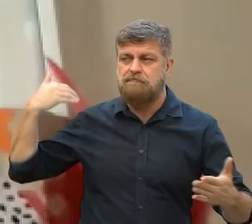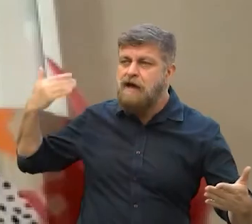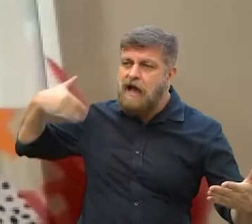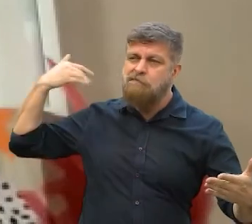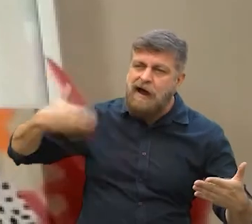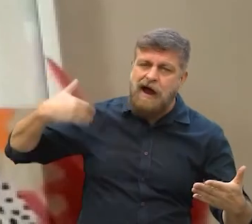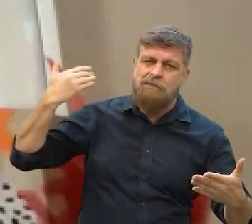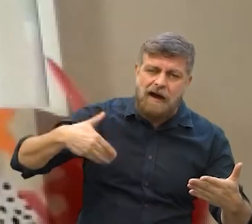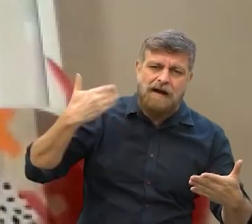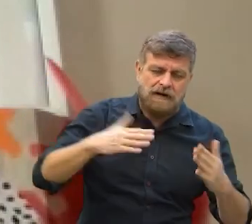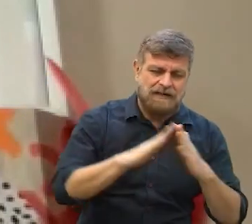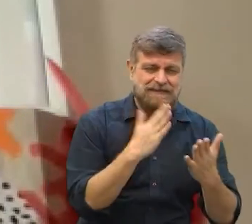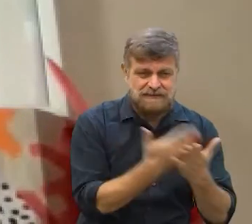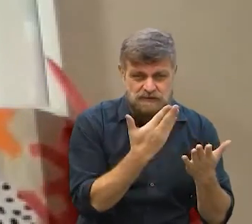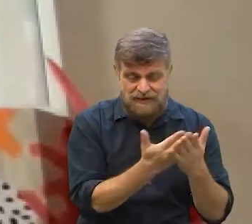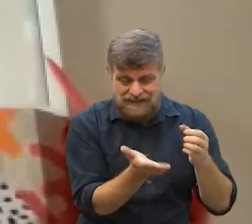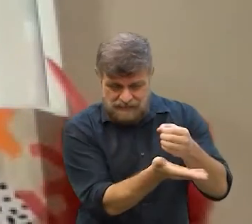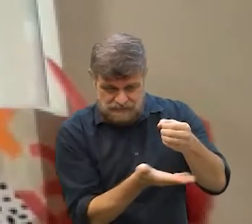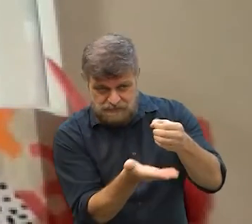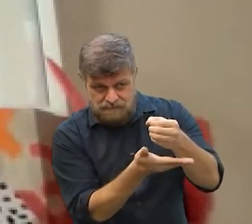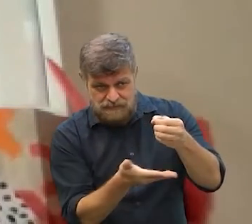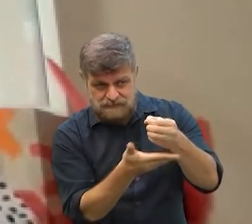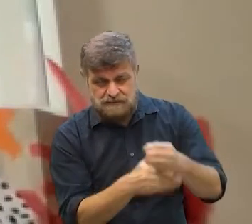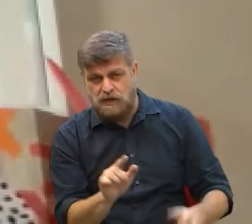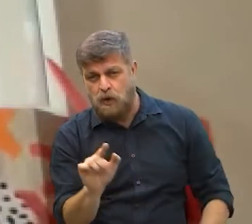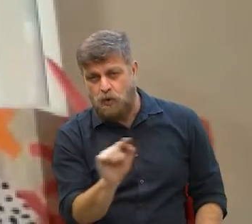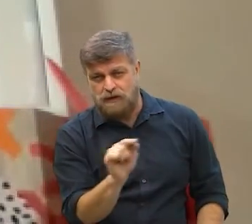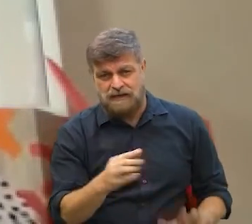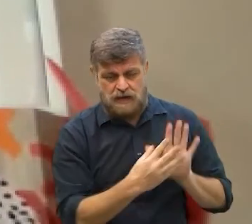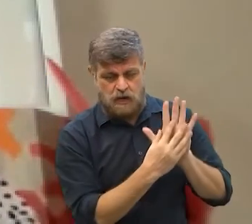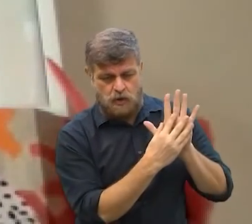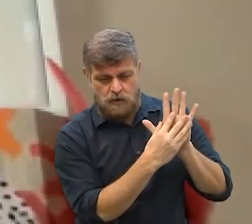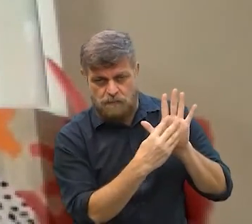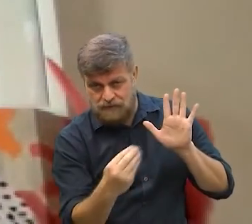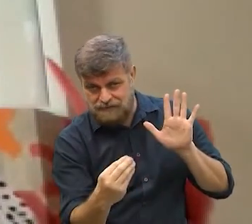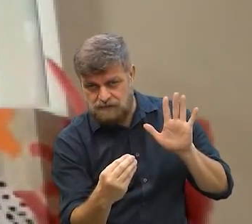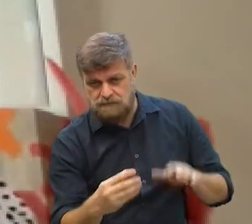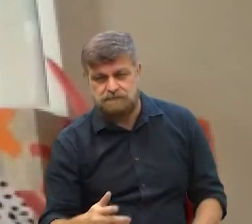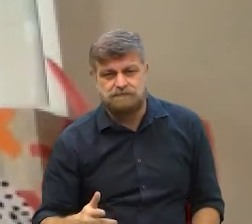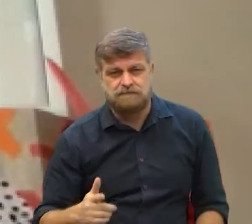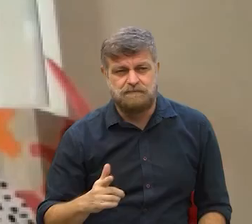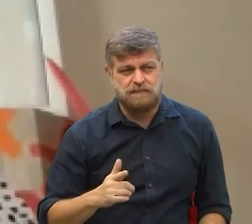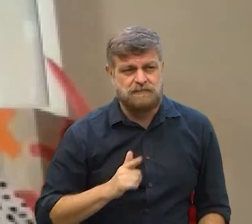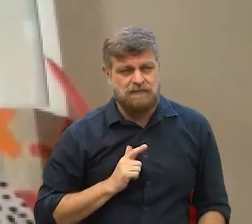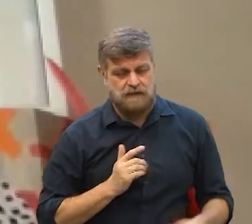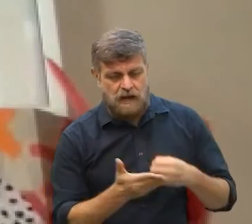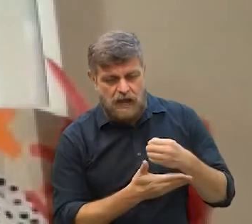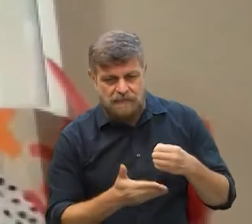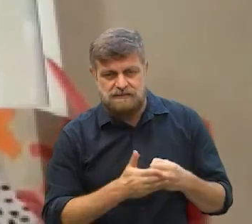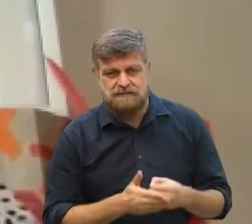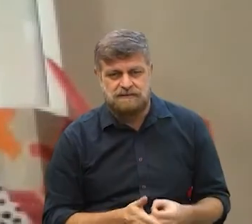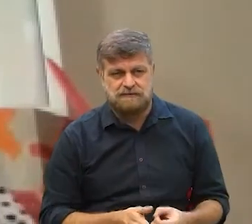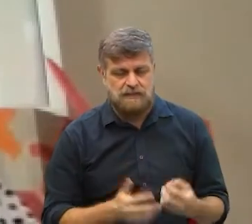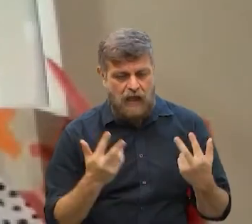ela for uma escola que se baseia, né, num modelo, numa